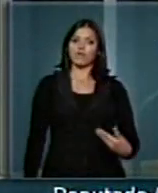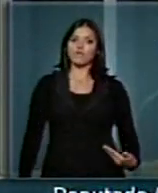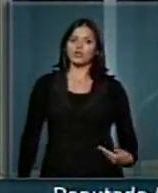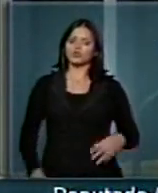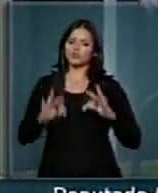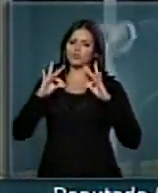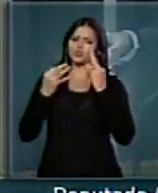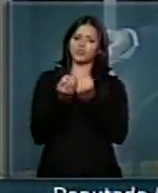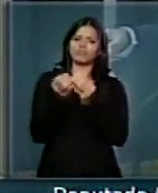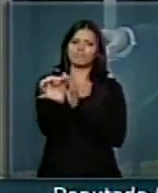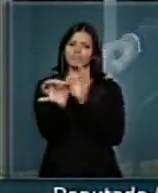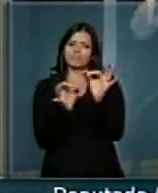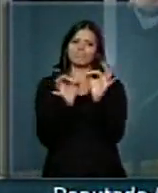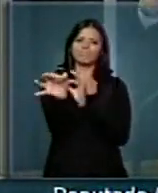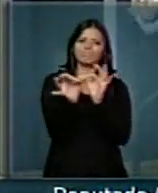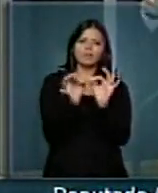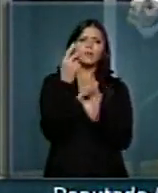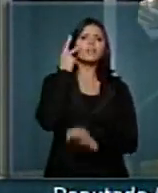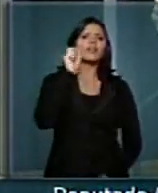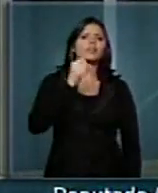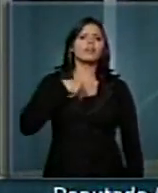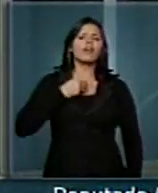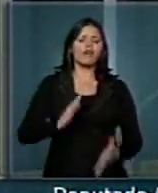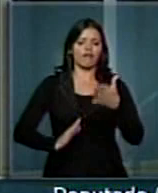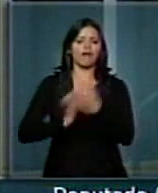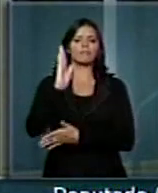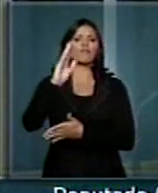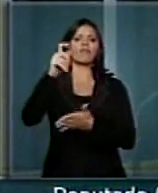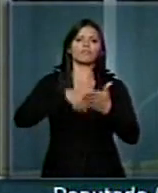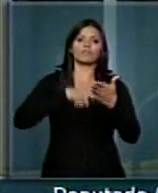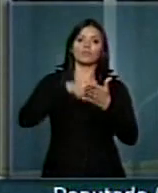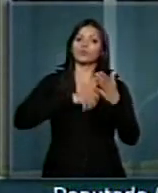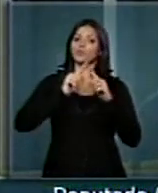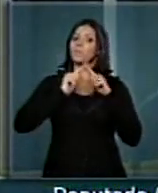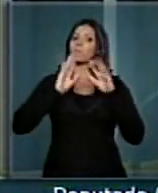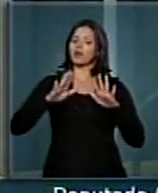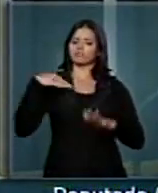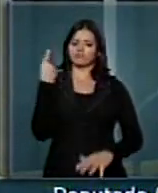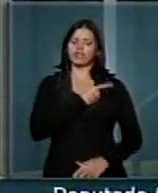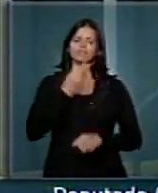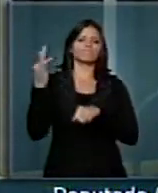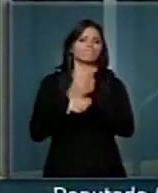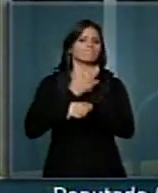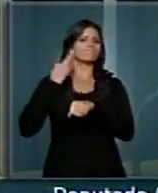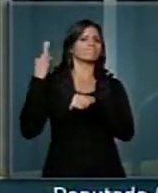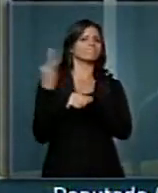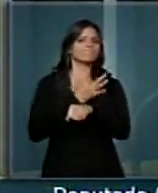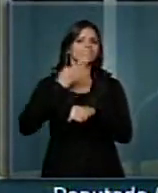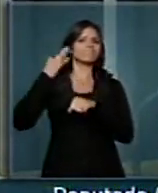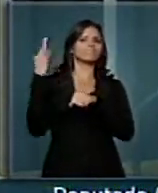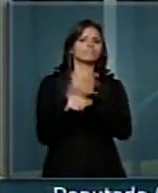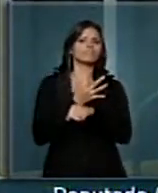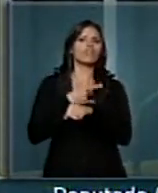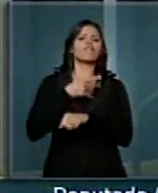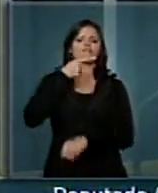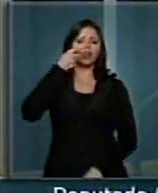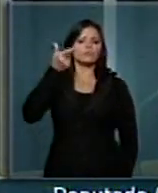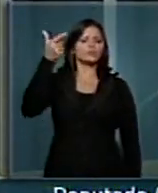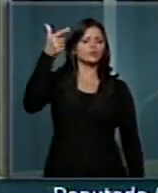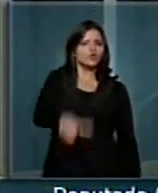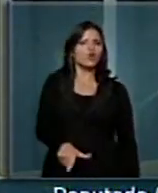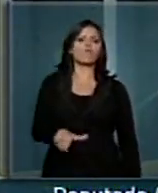toda organizada para aprovar o imposto. Mas, no entanto, nós resistimos. Nós